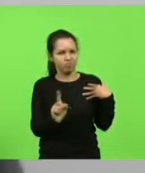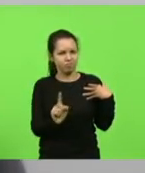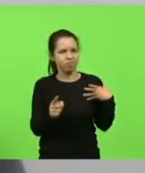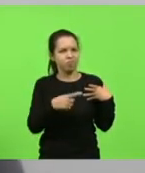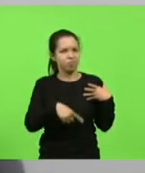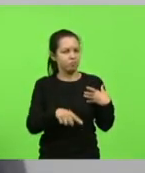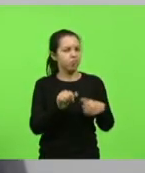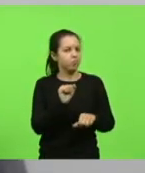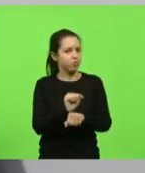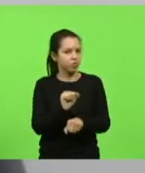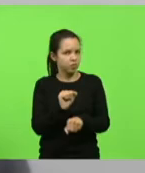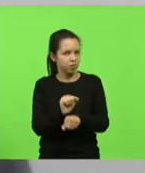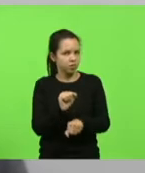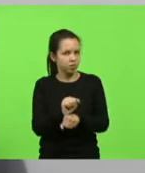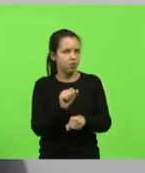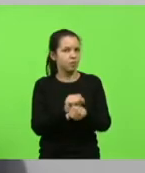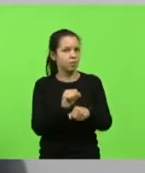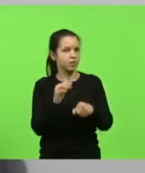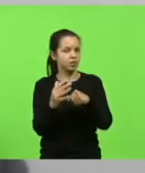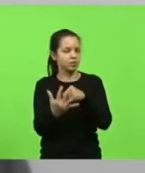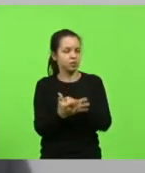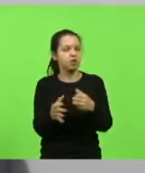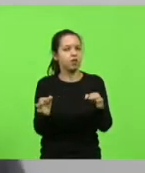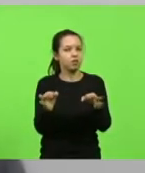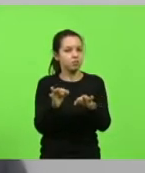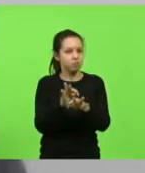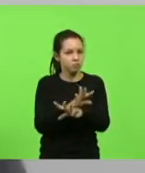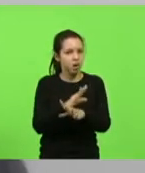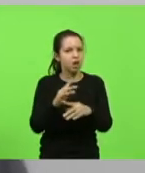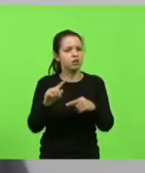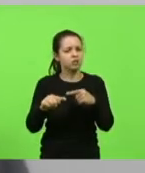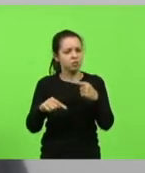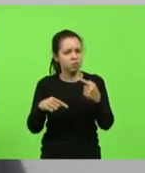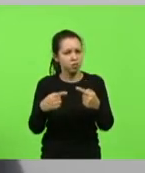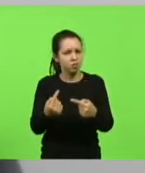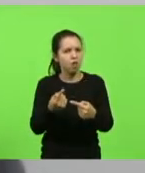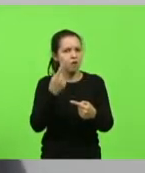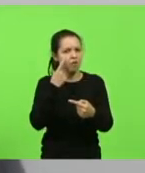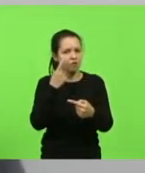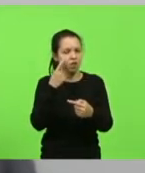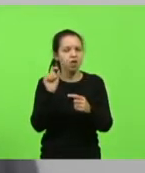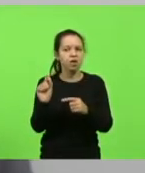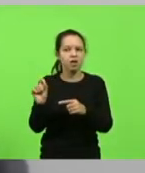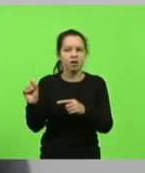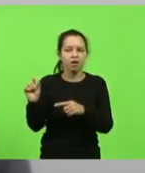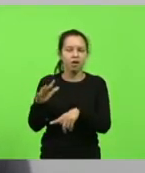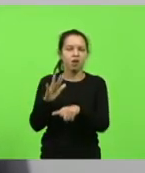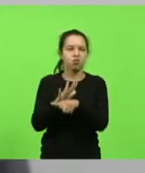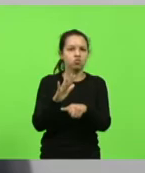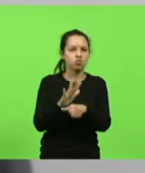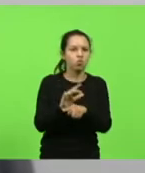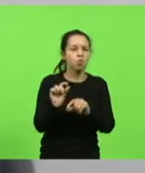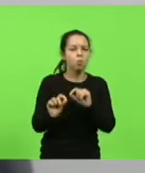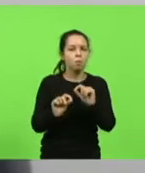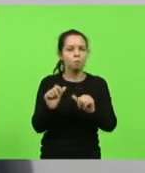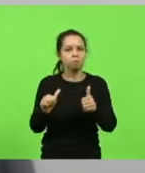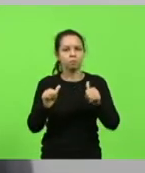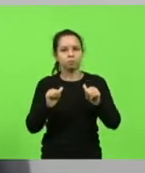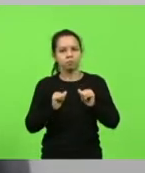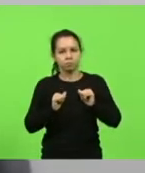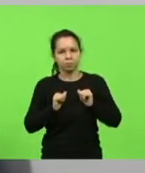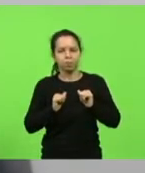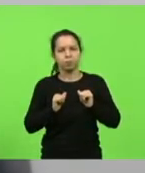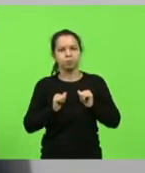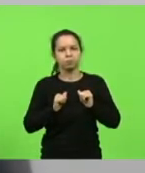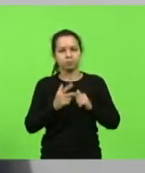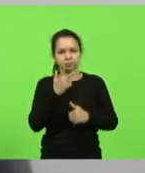pandemia terminar para depois a gente ver quem de fato colaborou, quem se omitiu. Me parece que